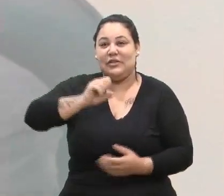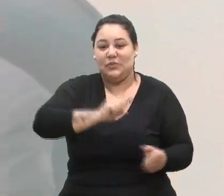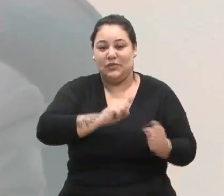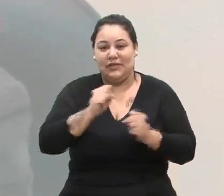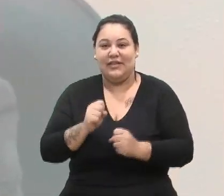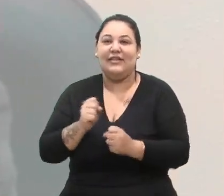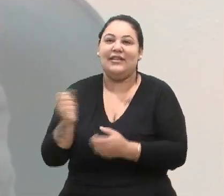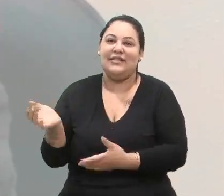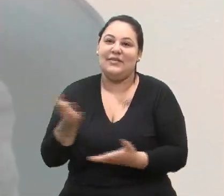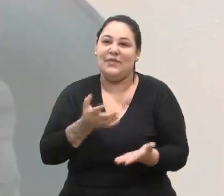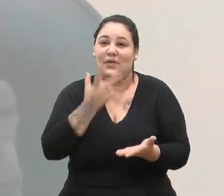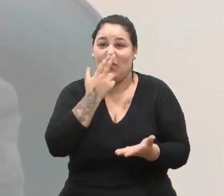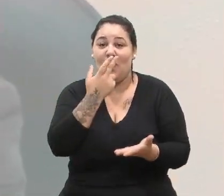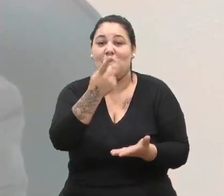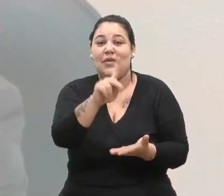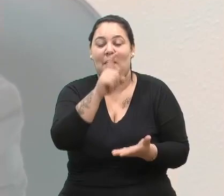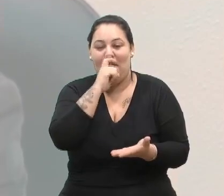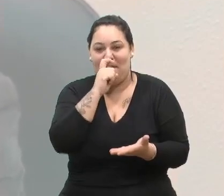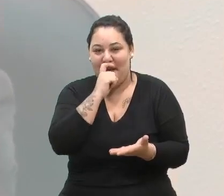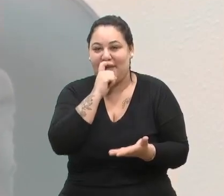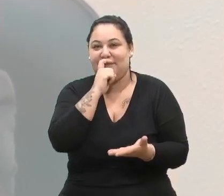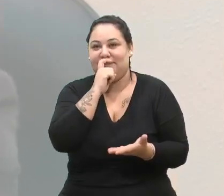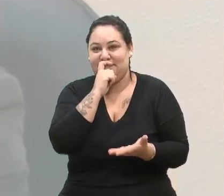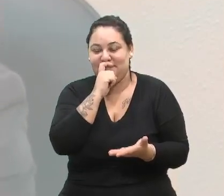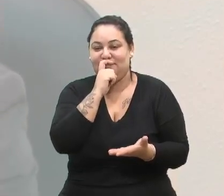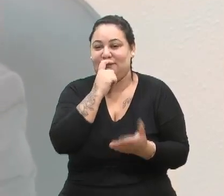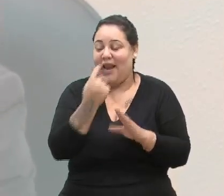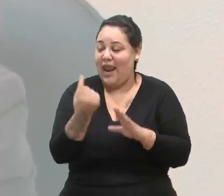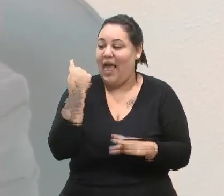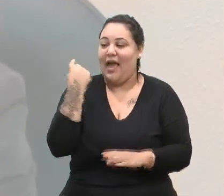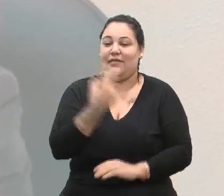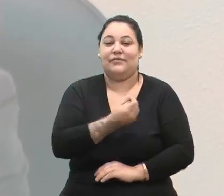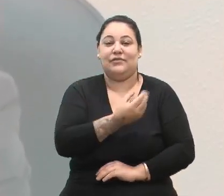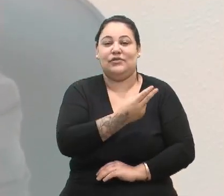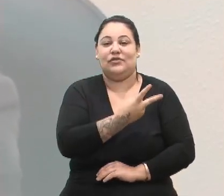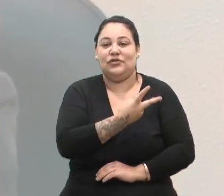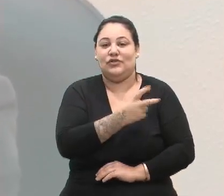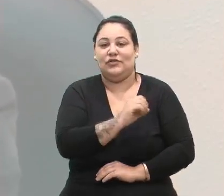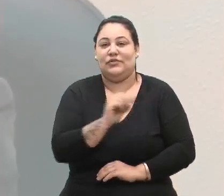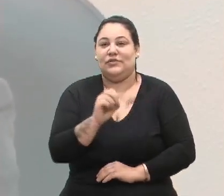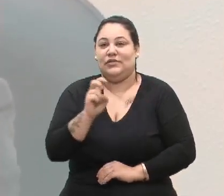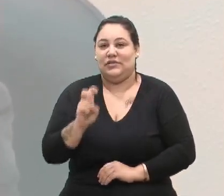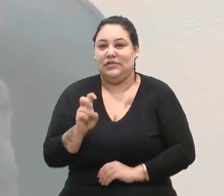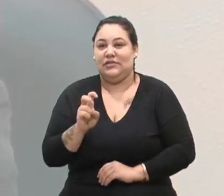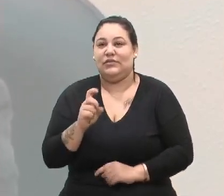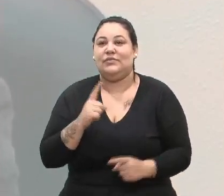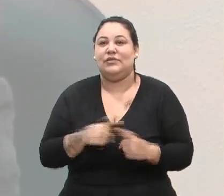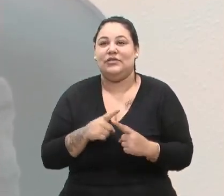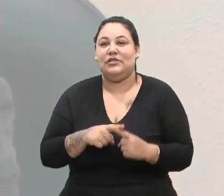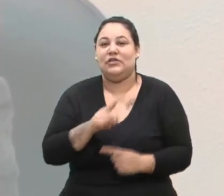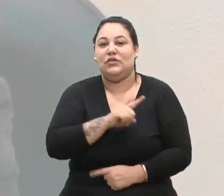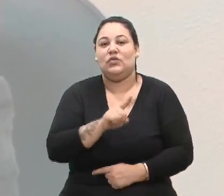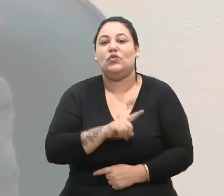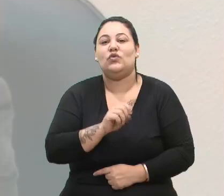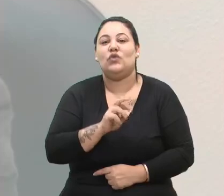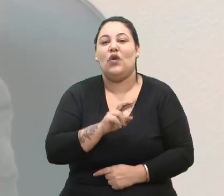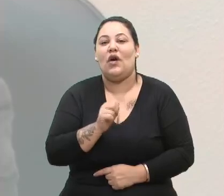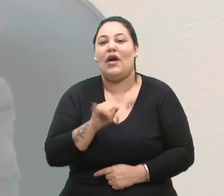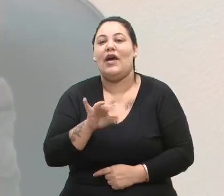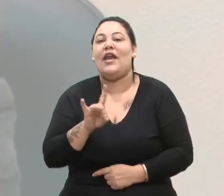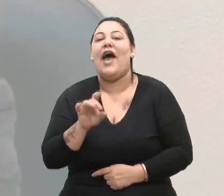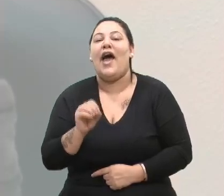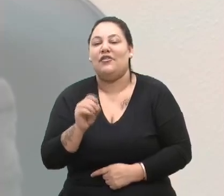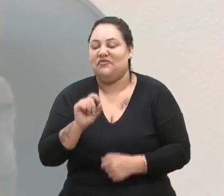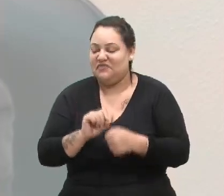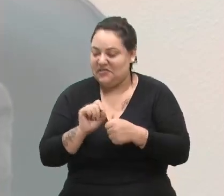pai me recebeu aqui lá em 2005, pode ter certeza que tu vai ser muito bem recebido, que o Zoraido fez pela gente aqui, da forma de tratar